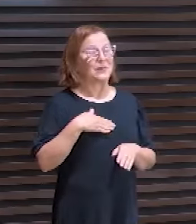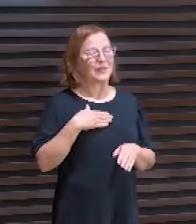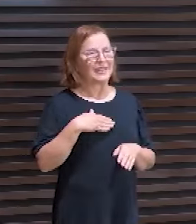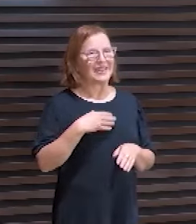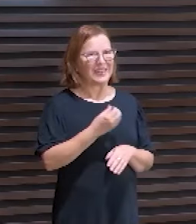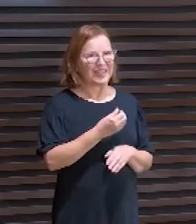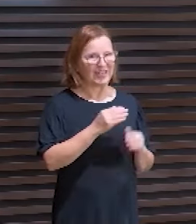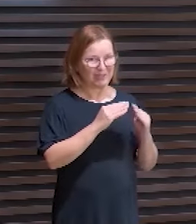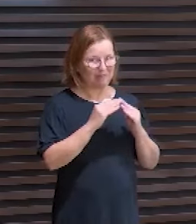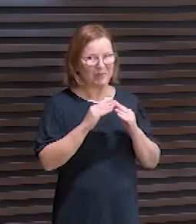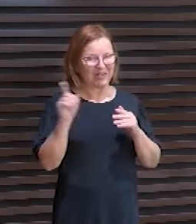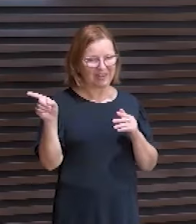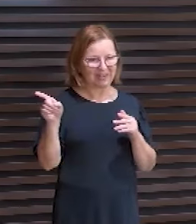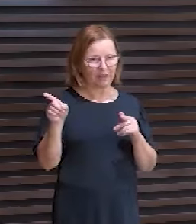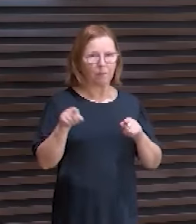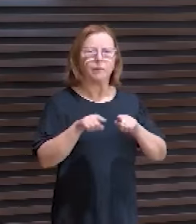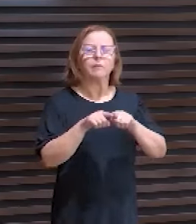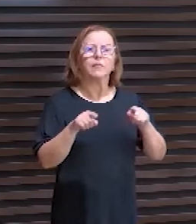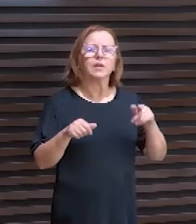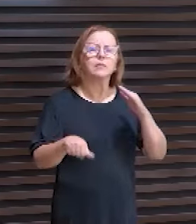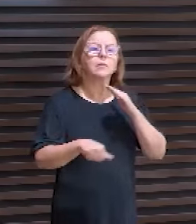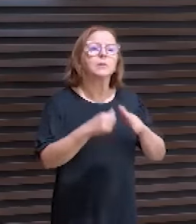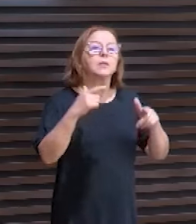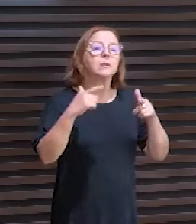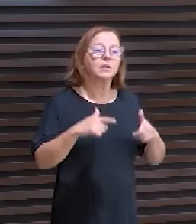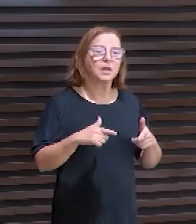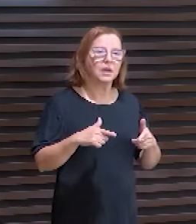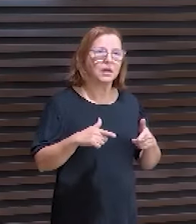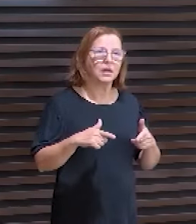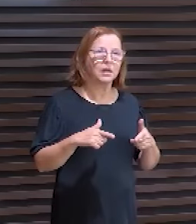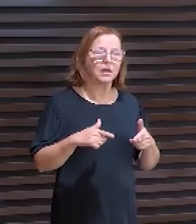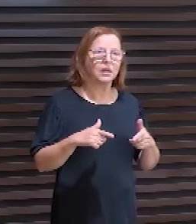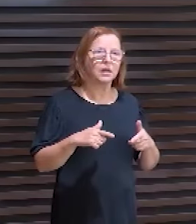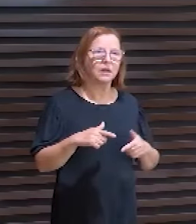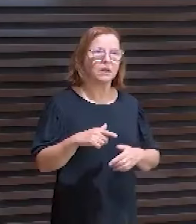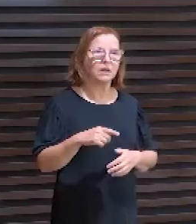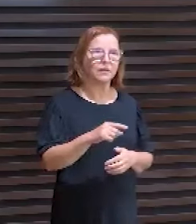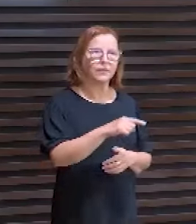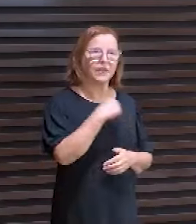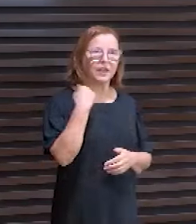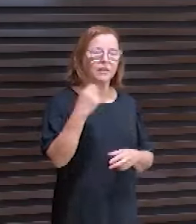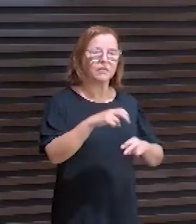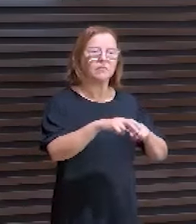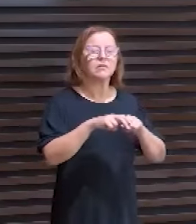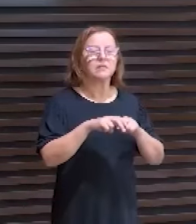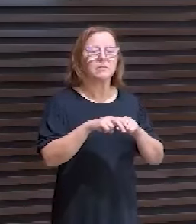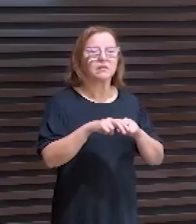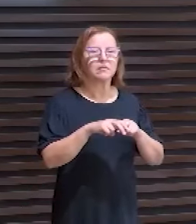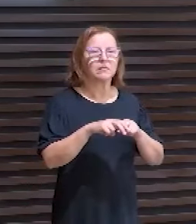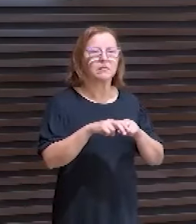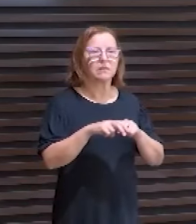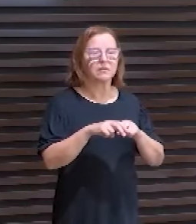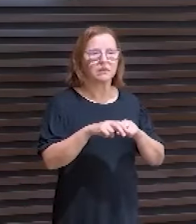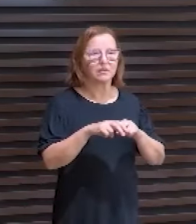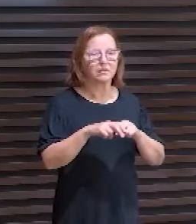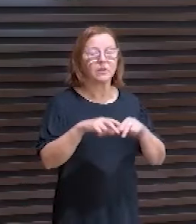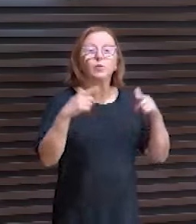em primeiro lugar onde tá a nossa atenção Onde que nós estamos